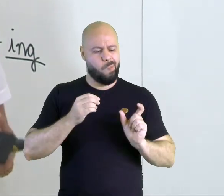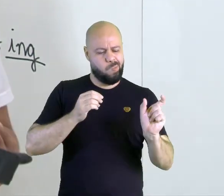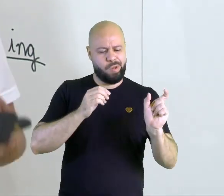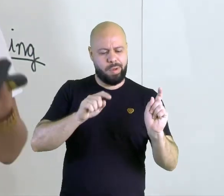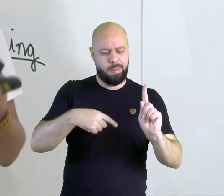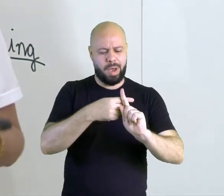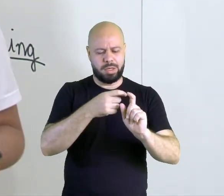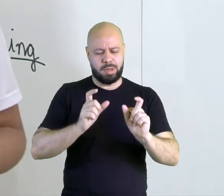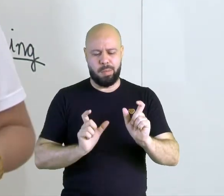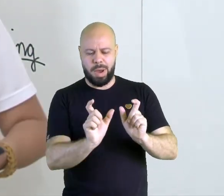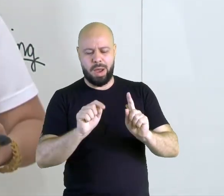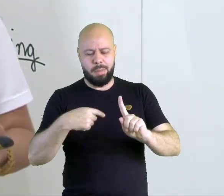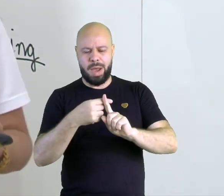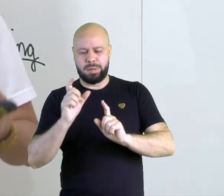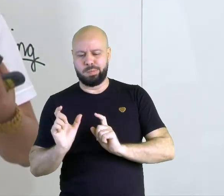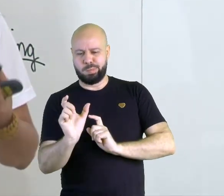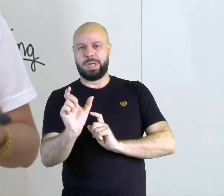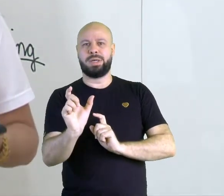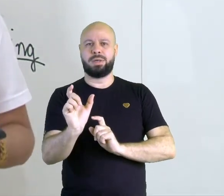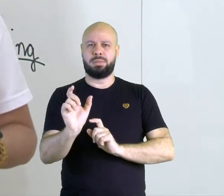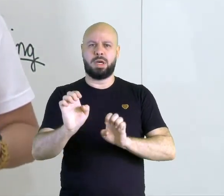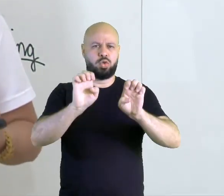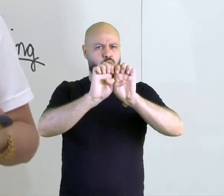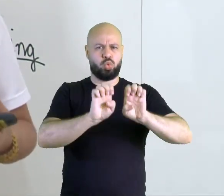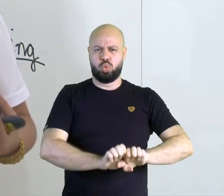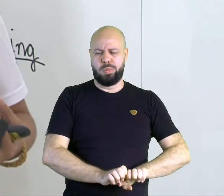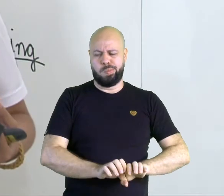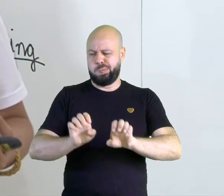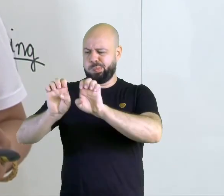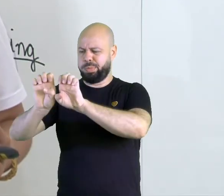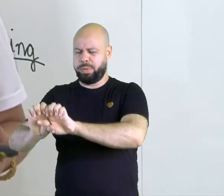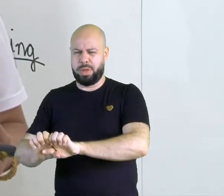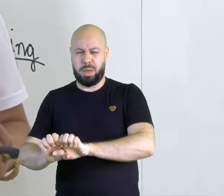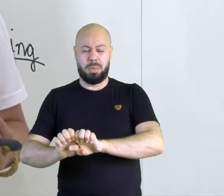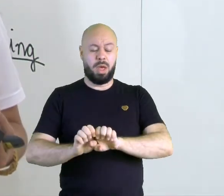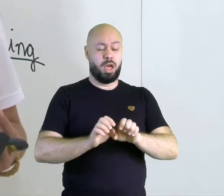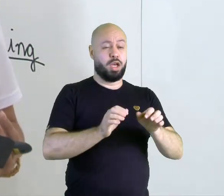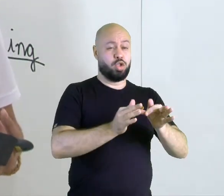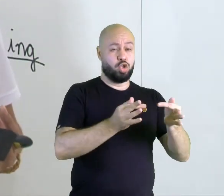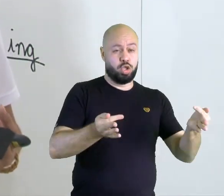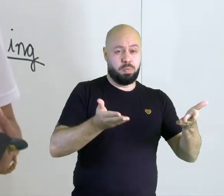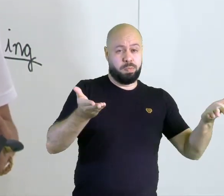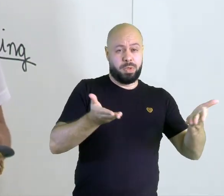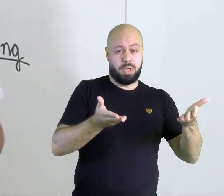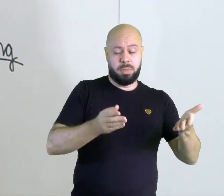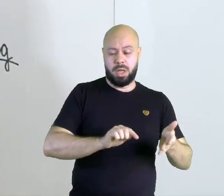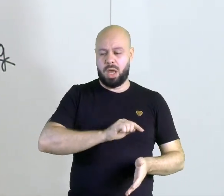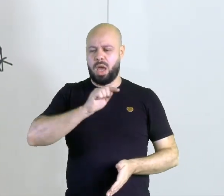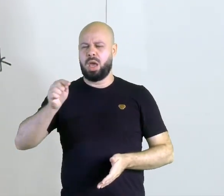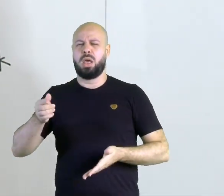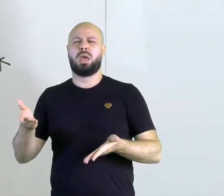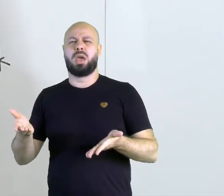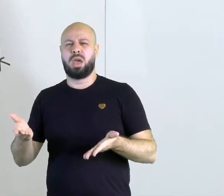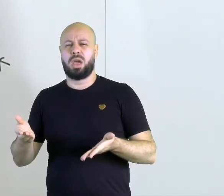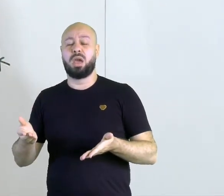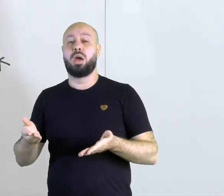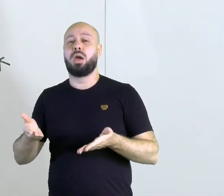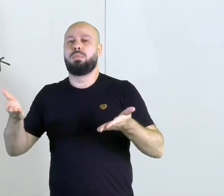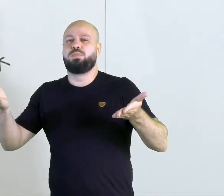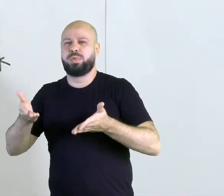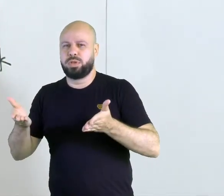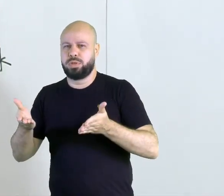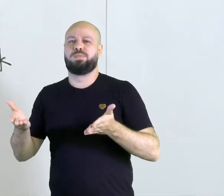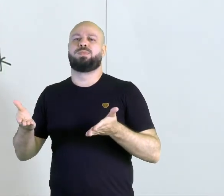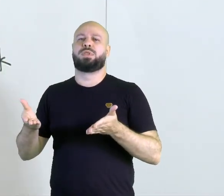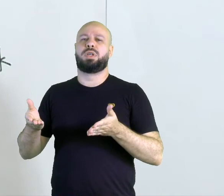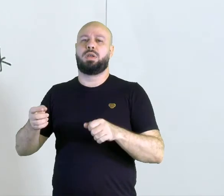que o quê? Que no present continuous, a base de formação da afirmativa é sujeito mais verbo to be mais o verbo